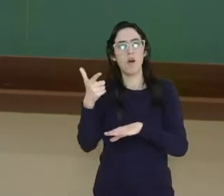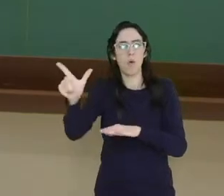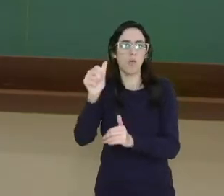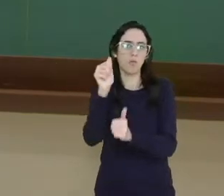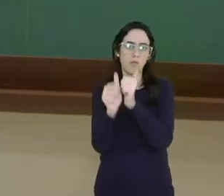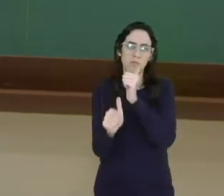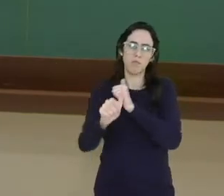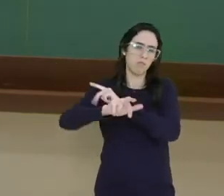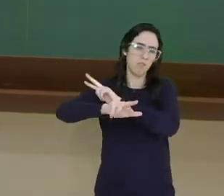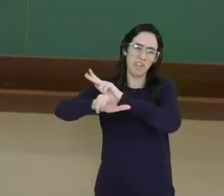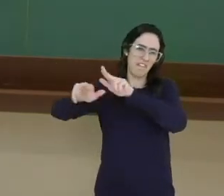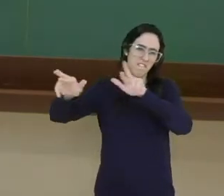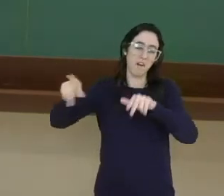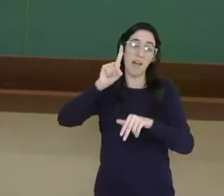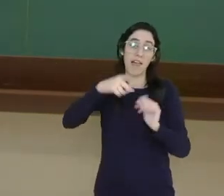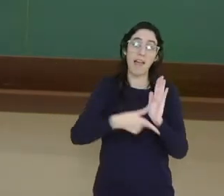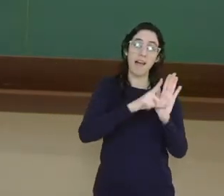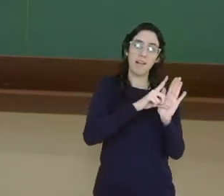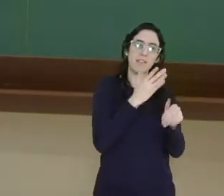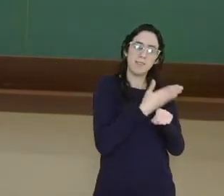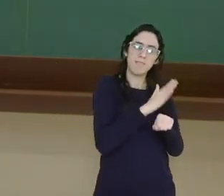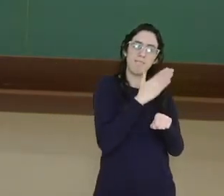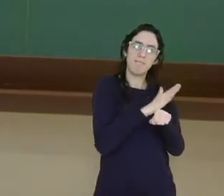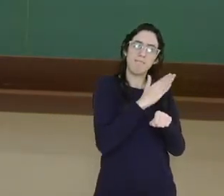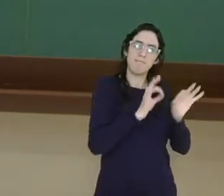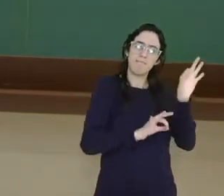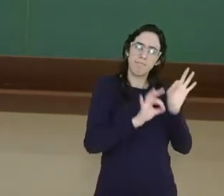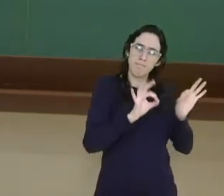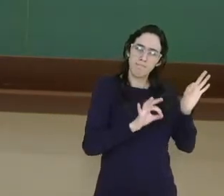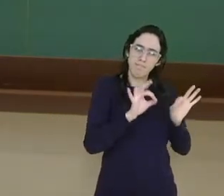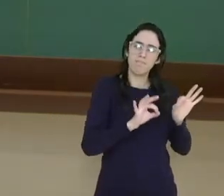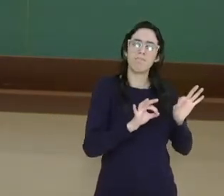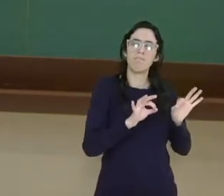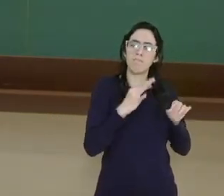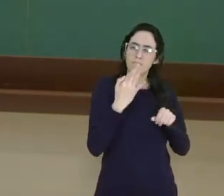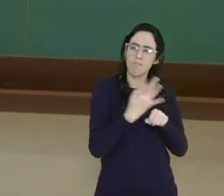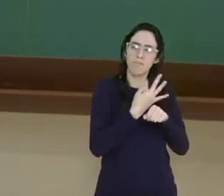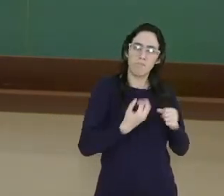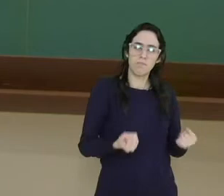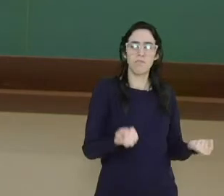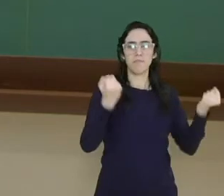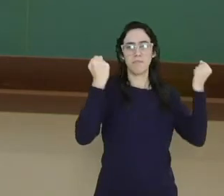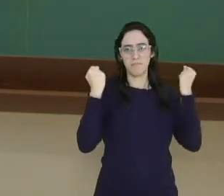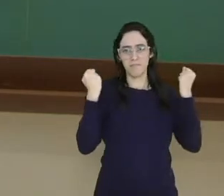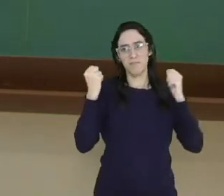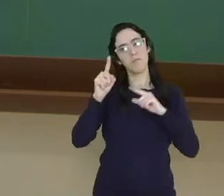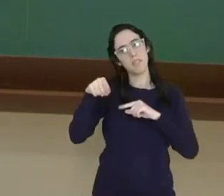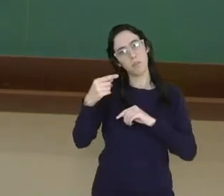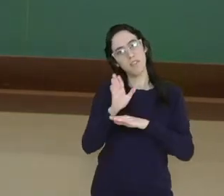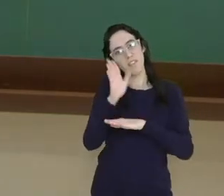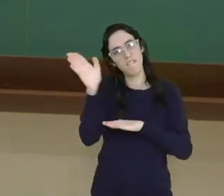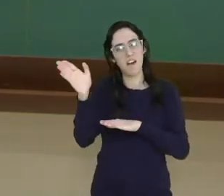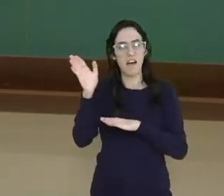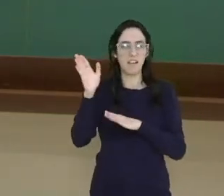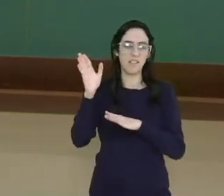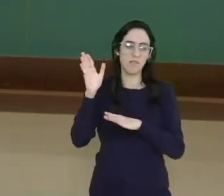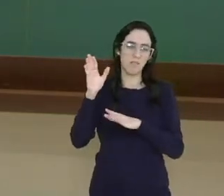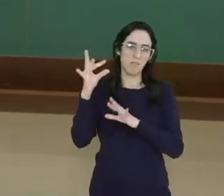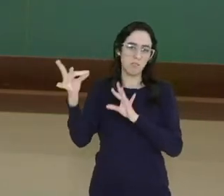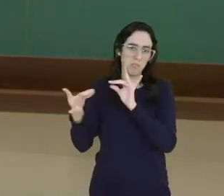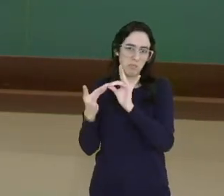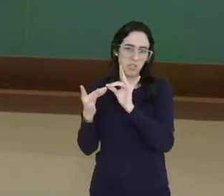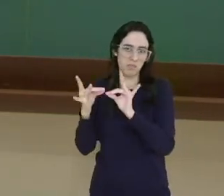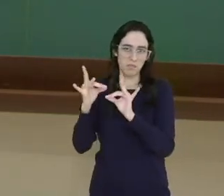Eram uma forma de os atletas treinarem para os seus esportes específicos. A prática se